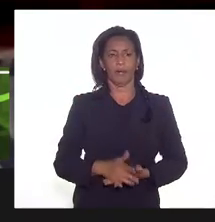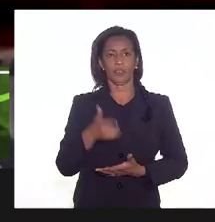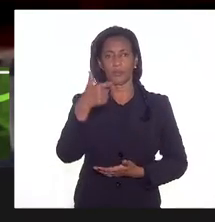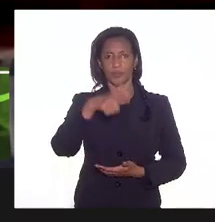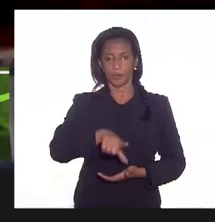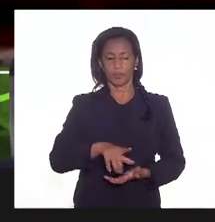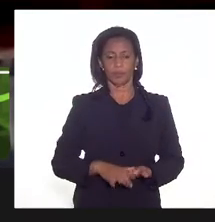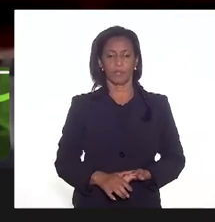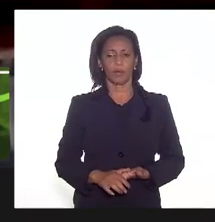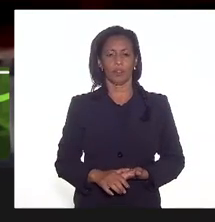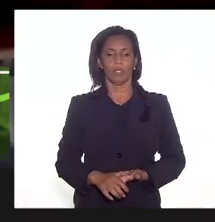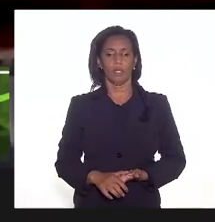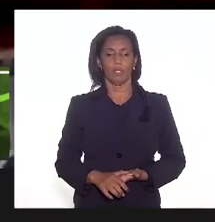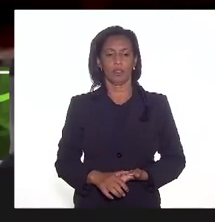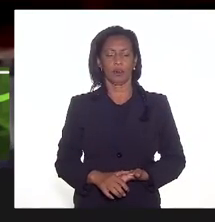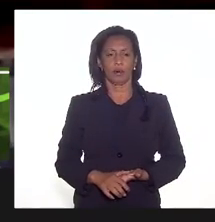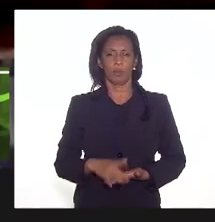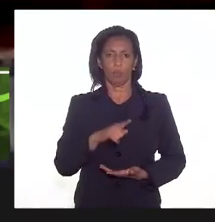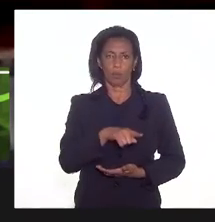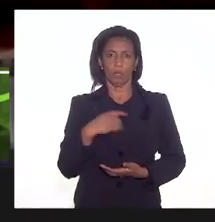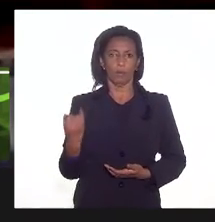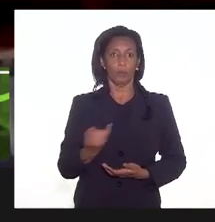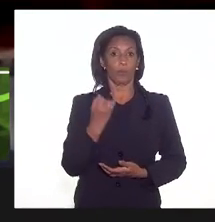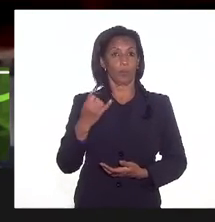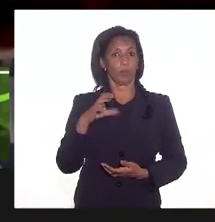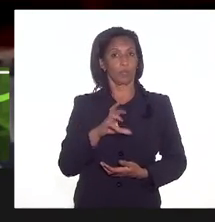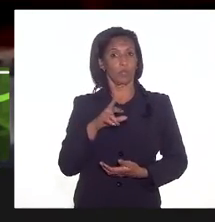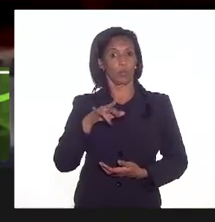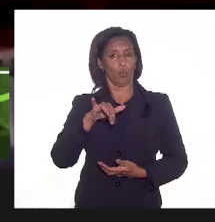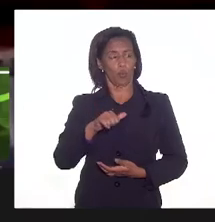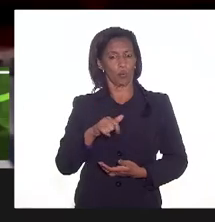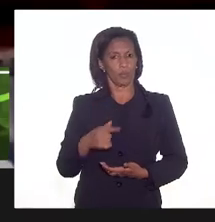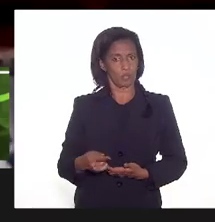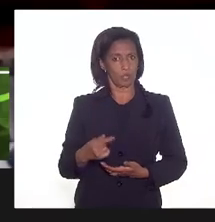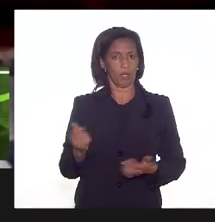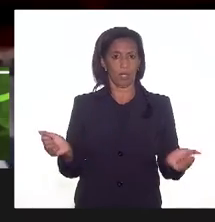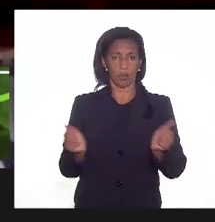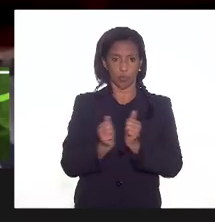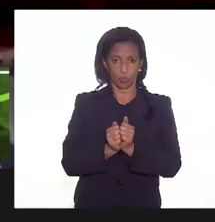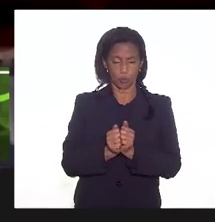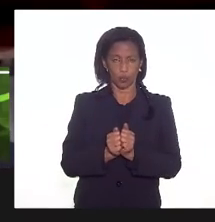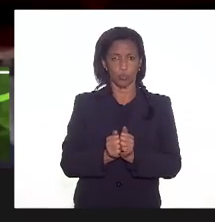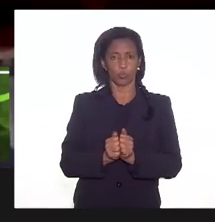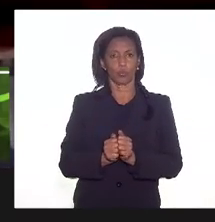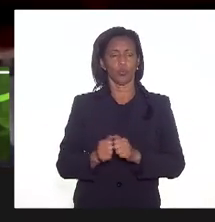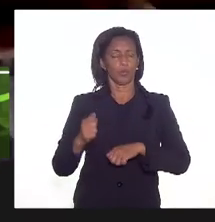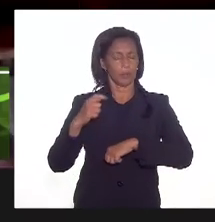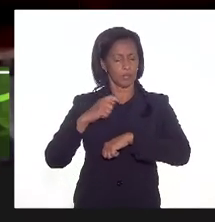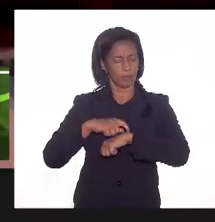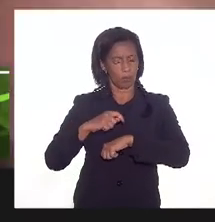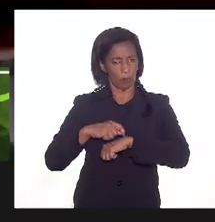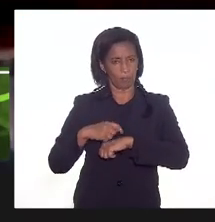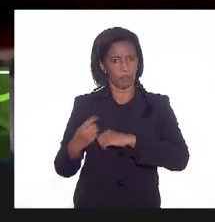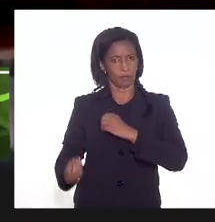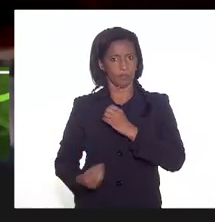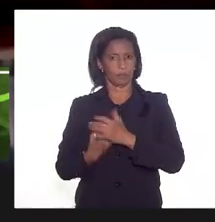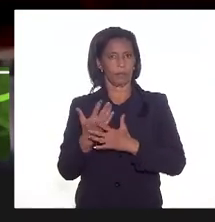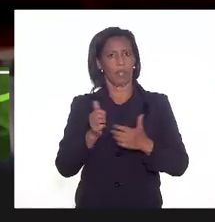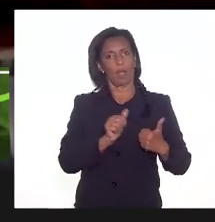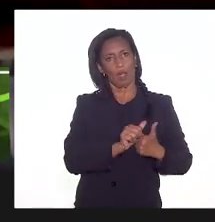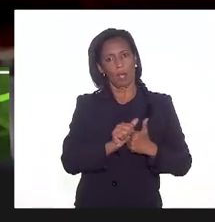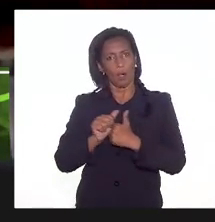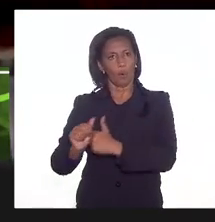vez colocar que o papel do Conselho Estadual de Políticas Culturais é estar junto nesse momento de implantação acompanhar